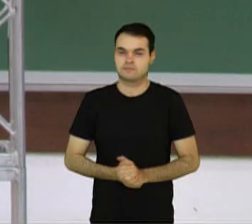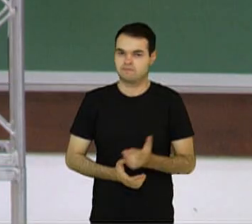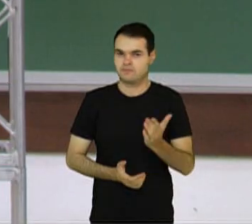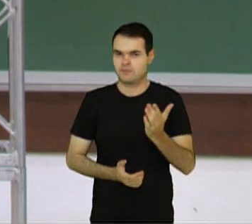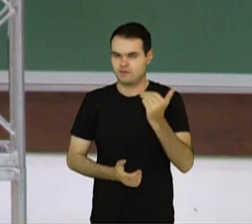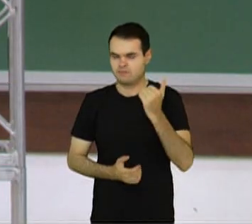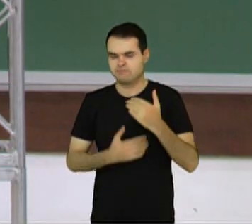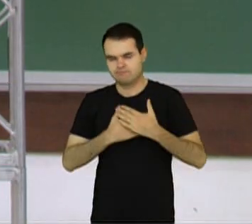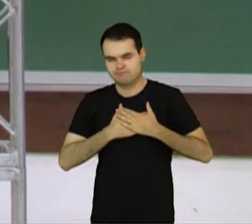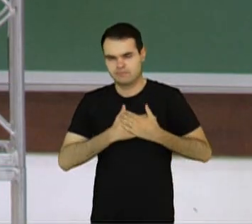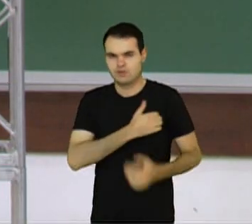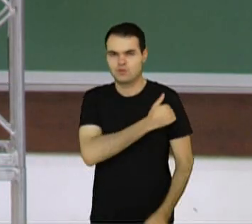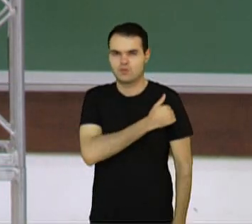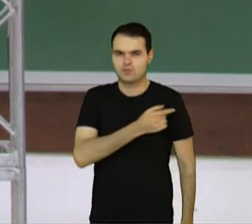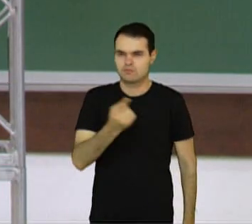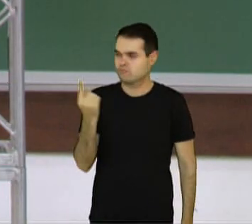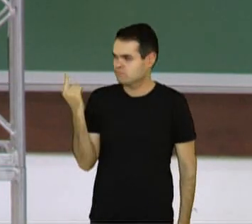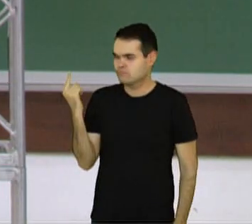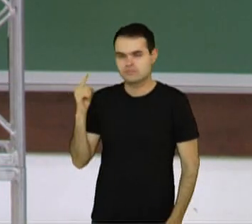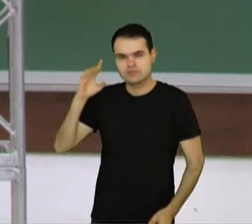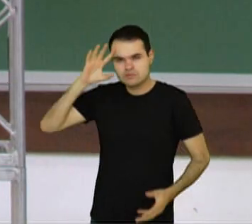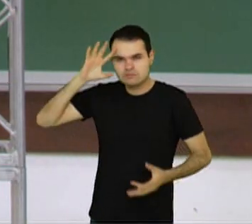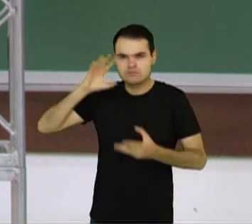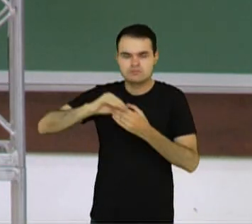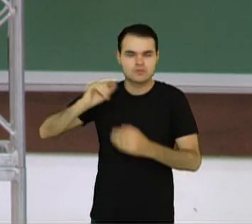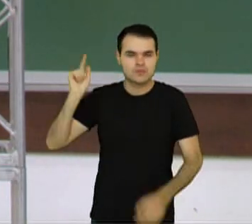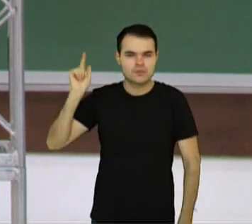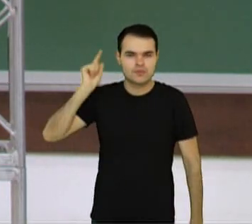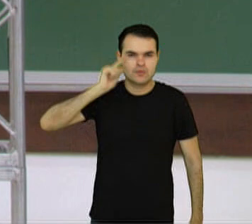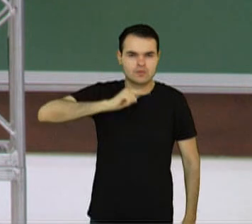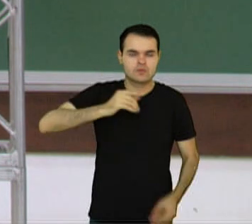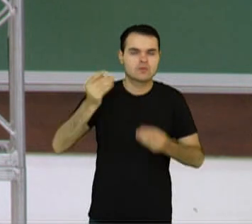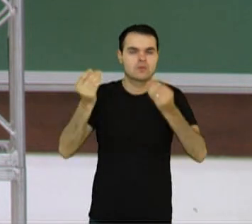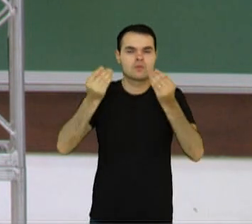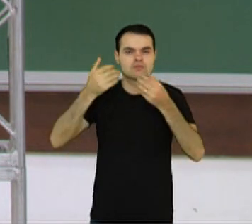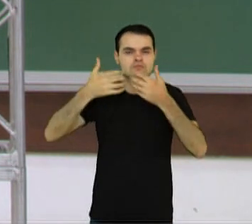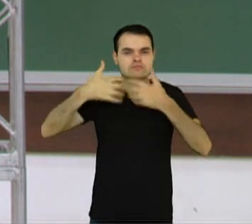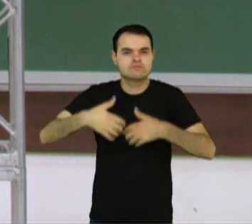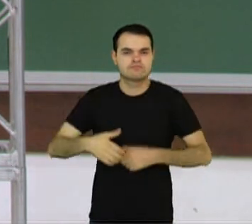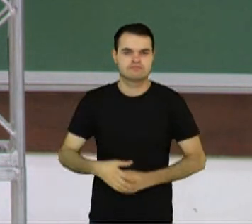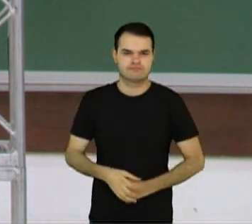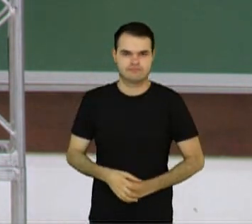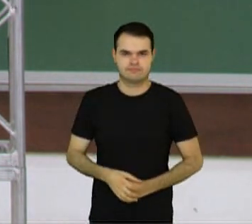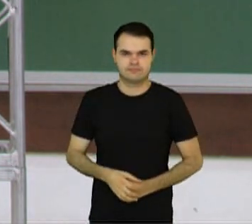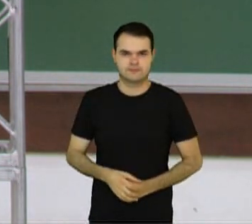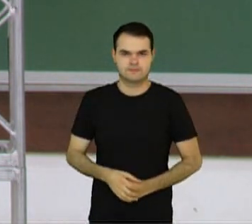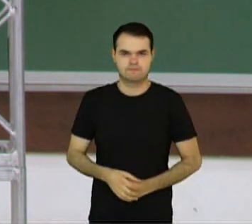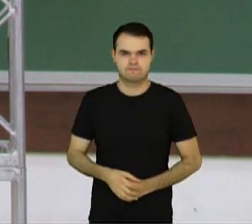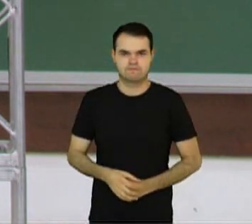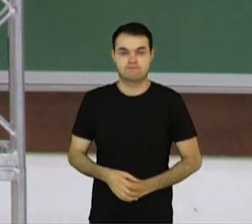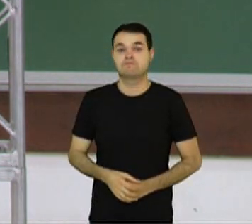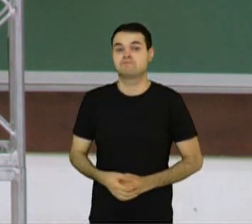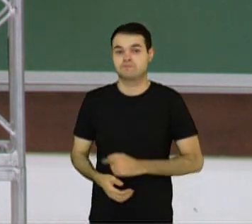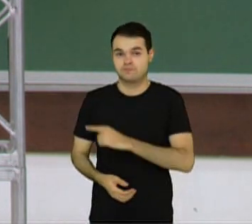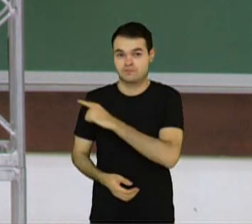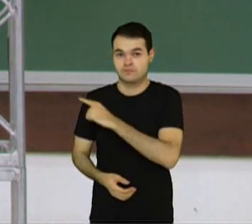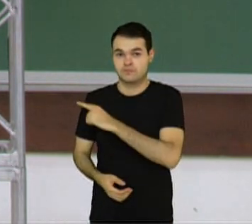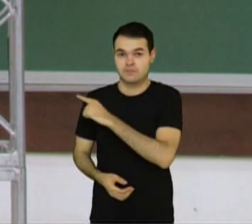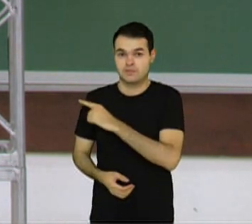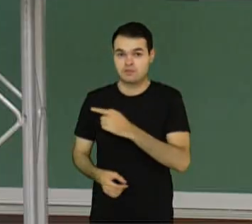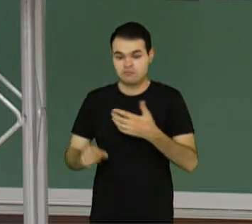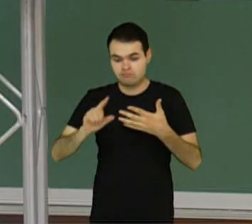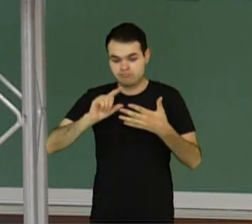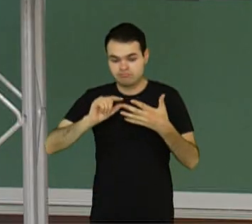Vamos lá então, querido aluno, para a gente conseguir compreender a sistemática aqui. Avançando ali então para a nossa questão. Olha o que ele diz ali, ó. Marque a